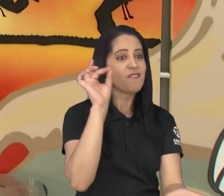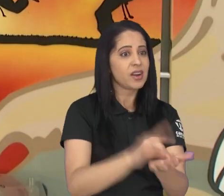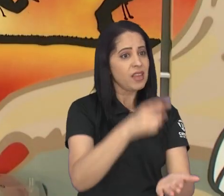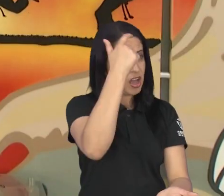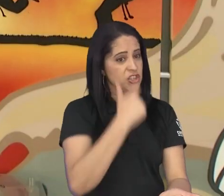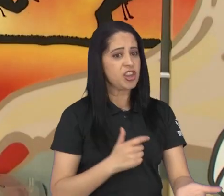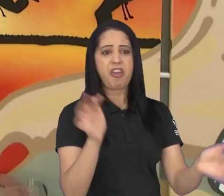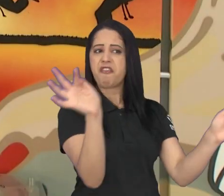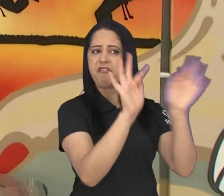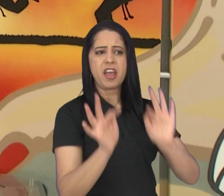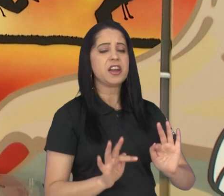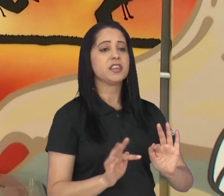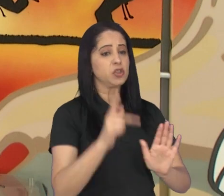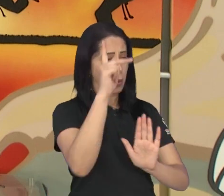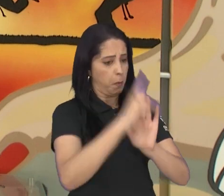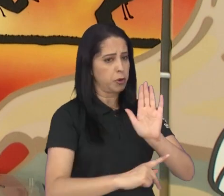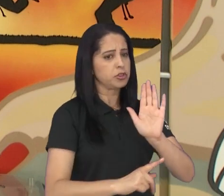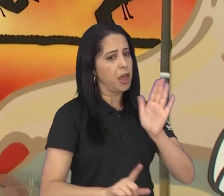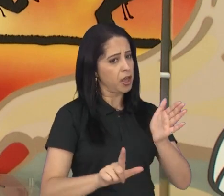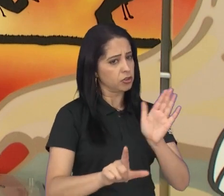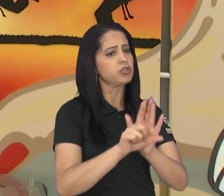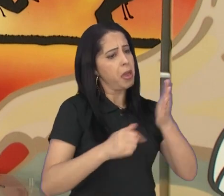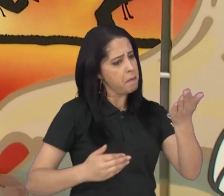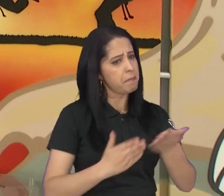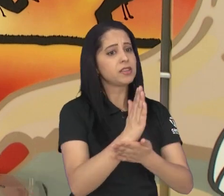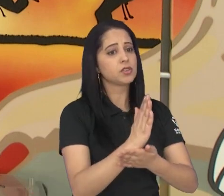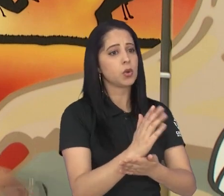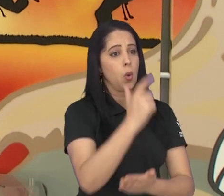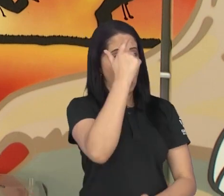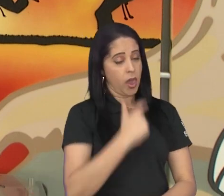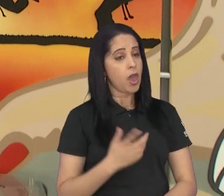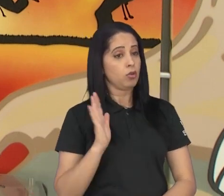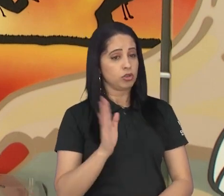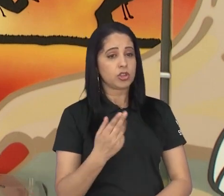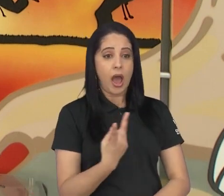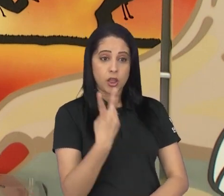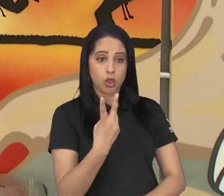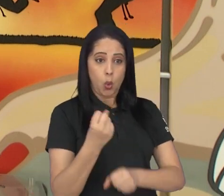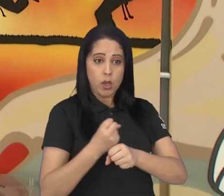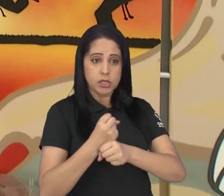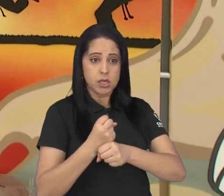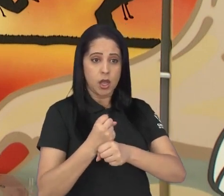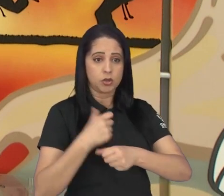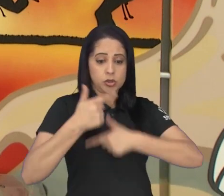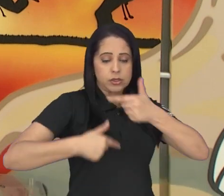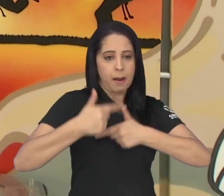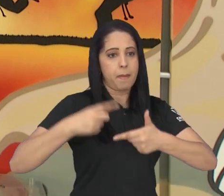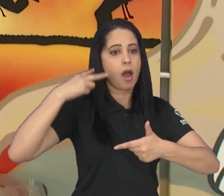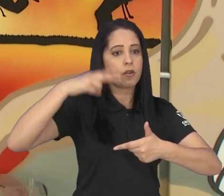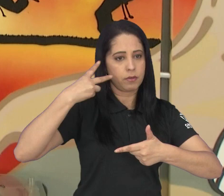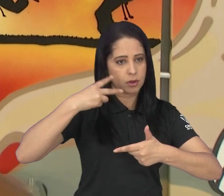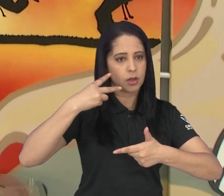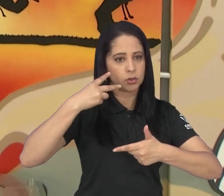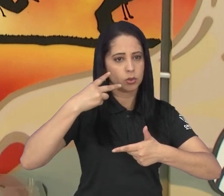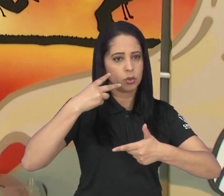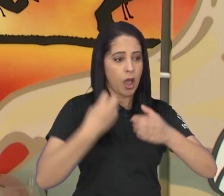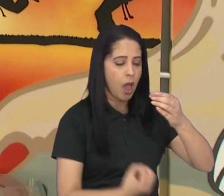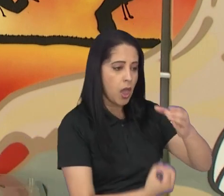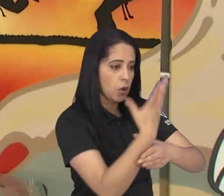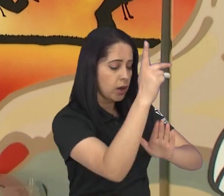hoje a realidade então fico muito feliz de né No meu segundo ano de Mandato ter colocado um projeto